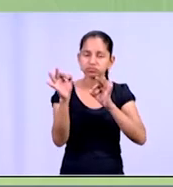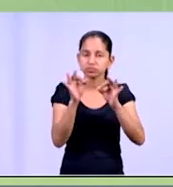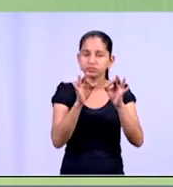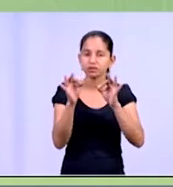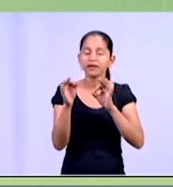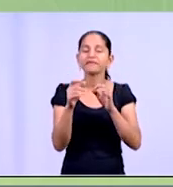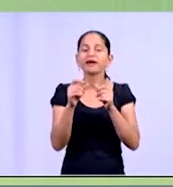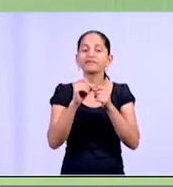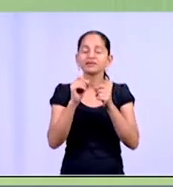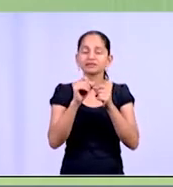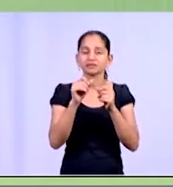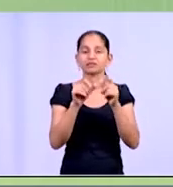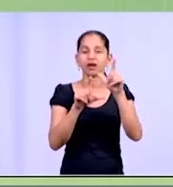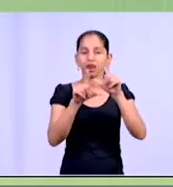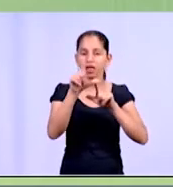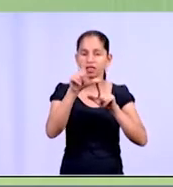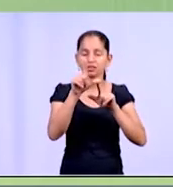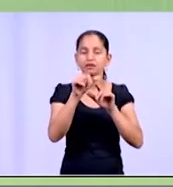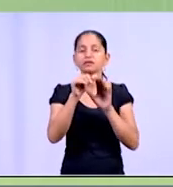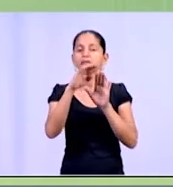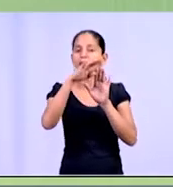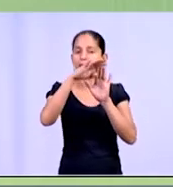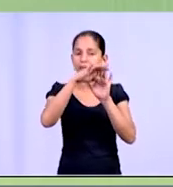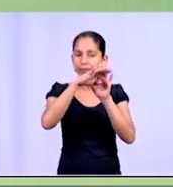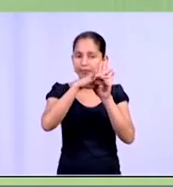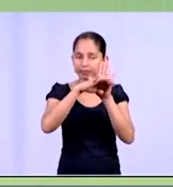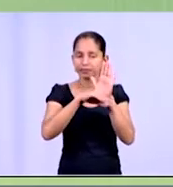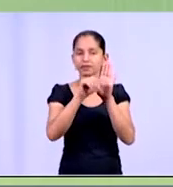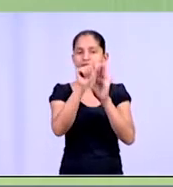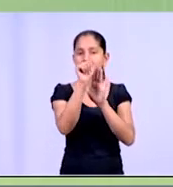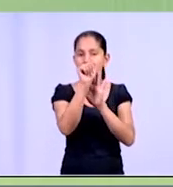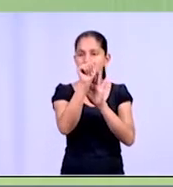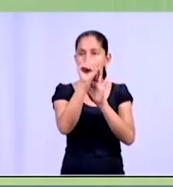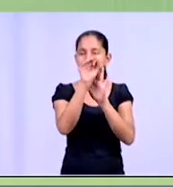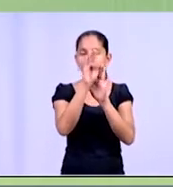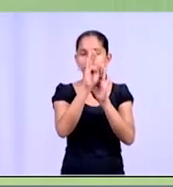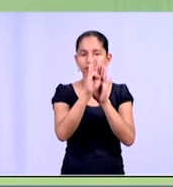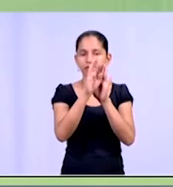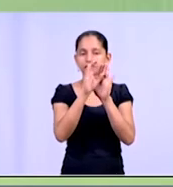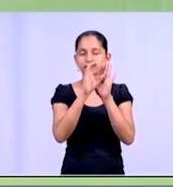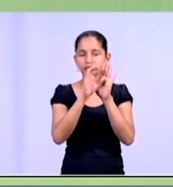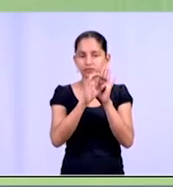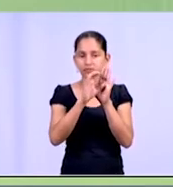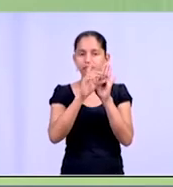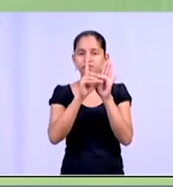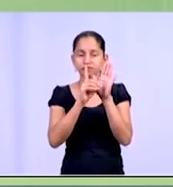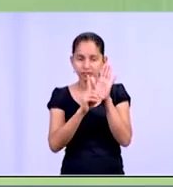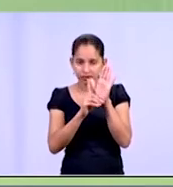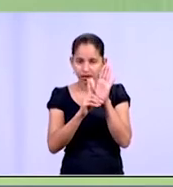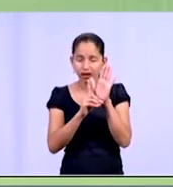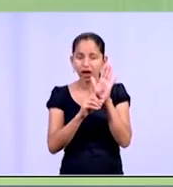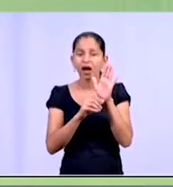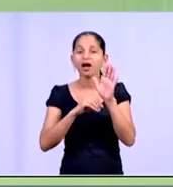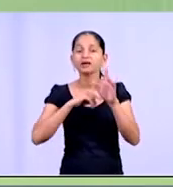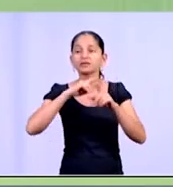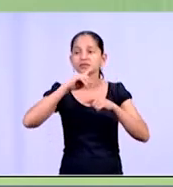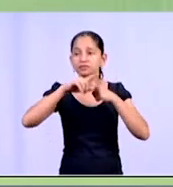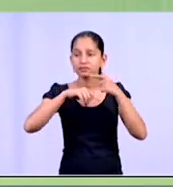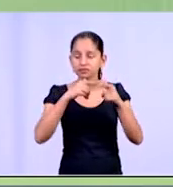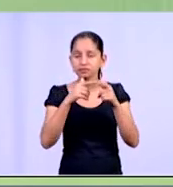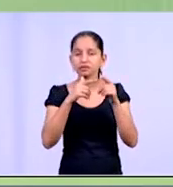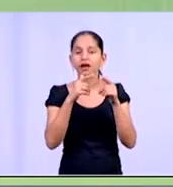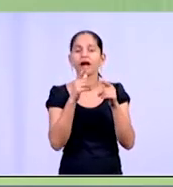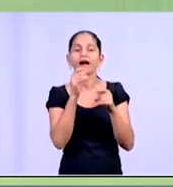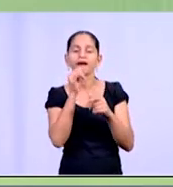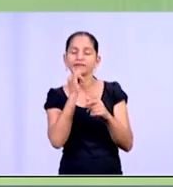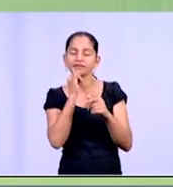ligada equivale ao C. Duas lâmpadas ligadas equivale ao D. A primeira lâmpada ligada equivale ao